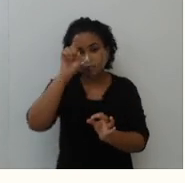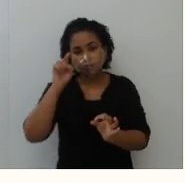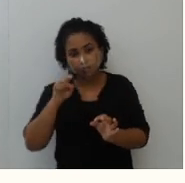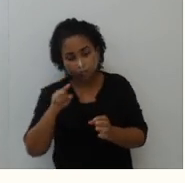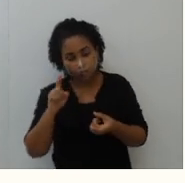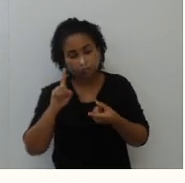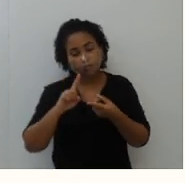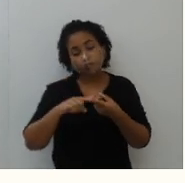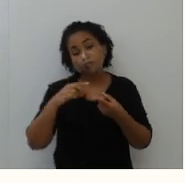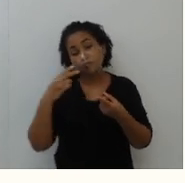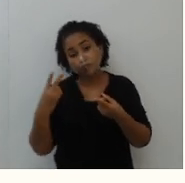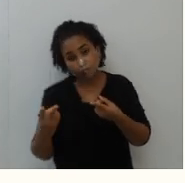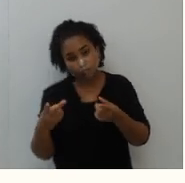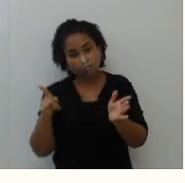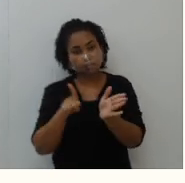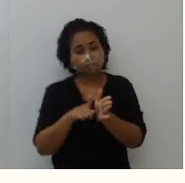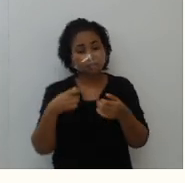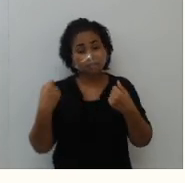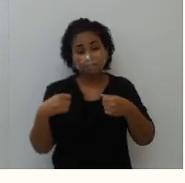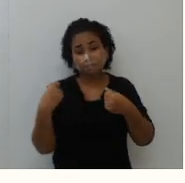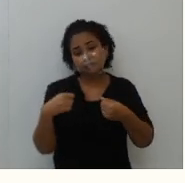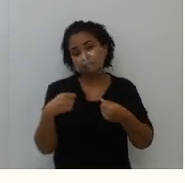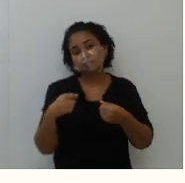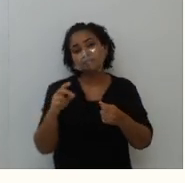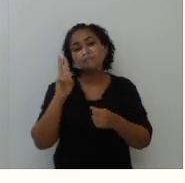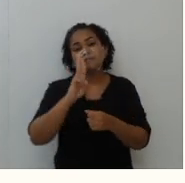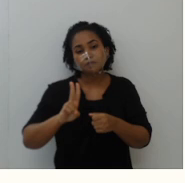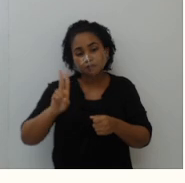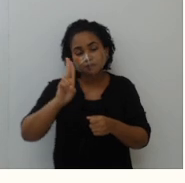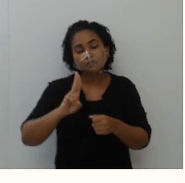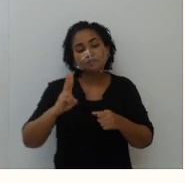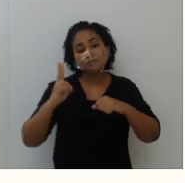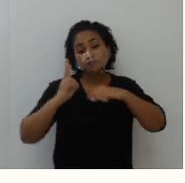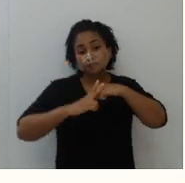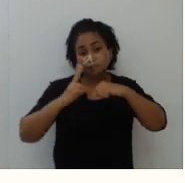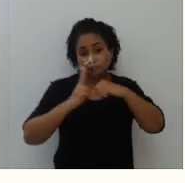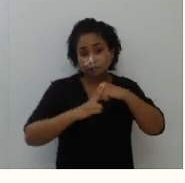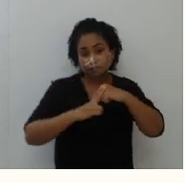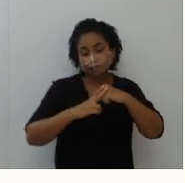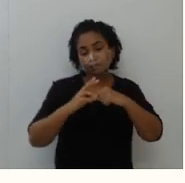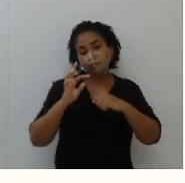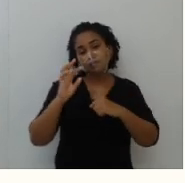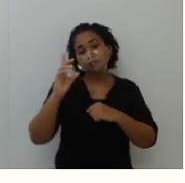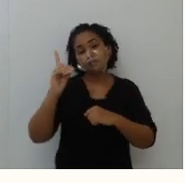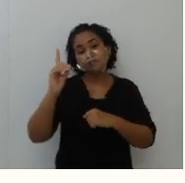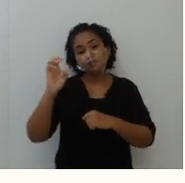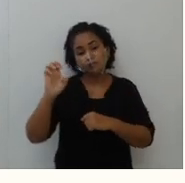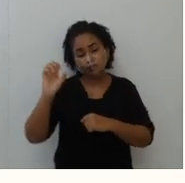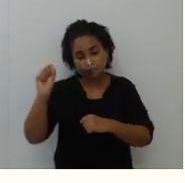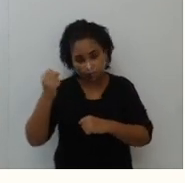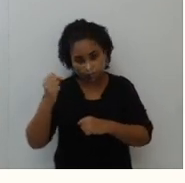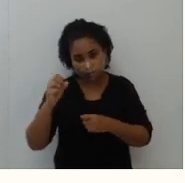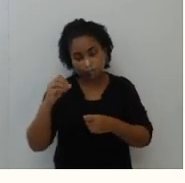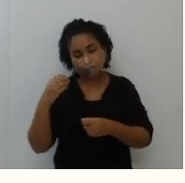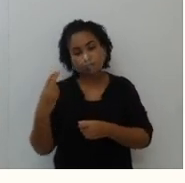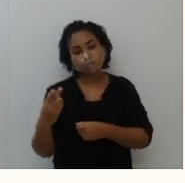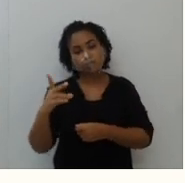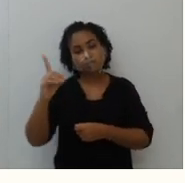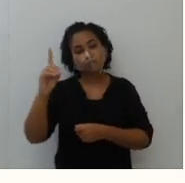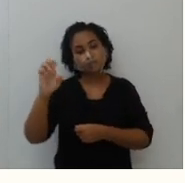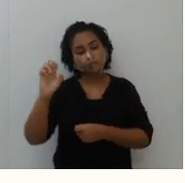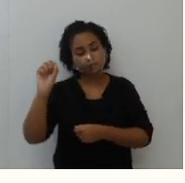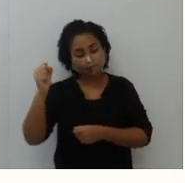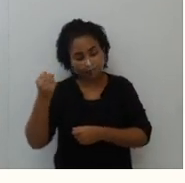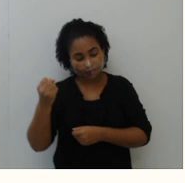interrogativa ou a negativa, você vai precisar do verbo auxiliar do ou does, certo? E para negativa a gente